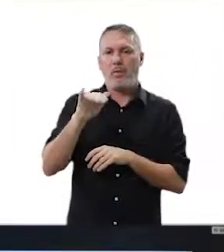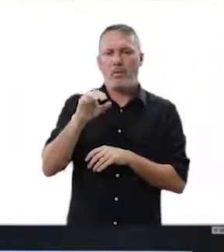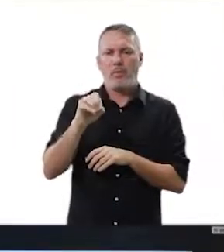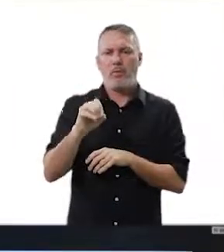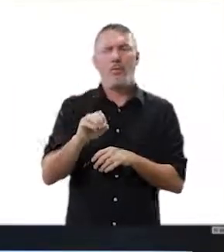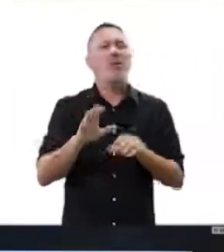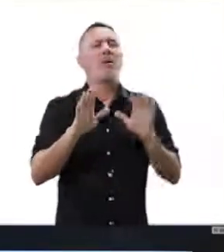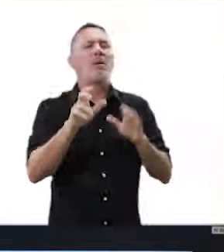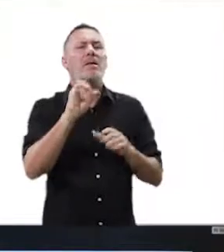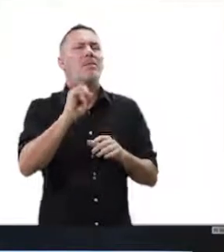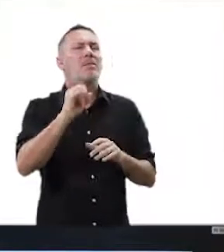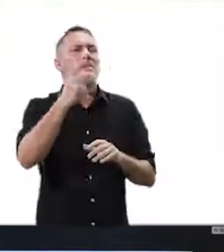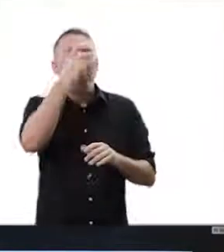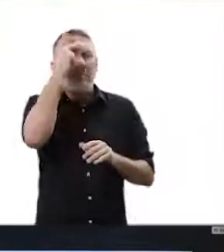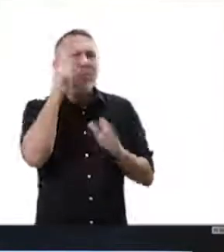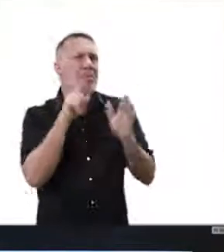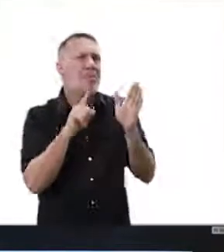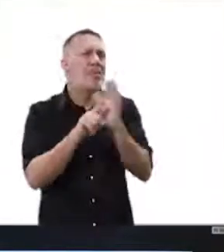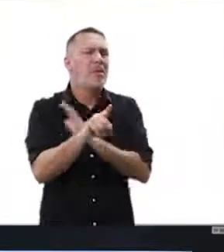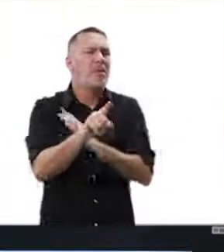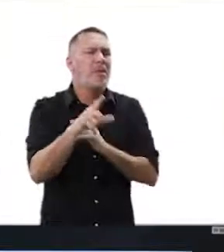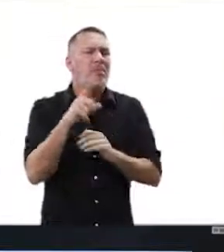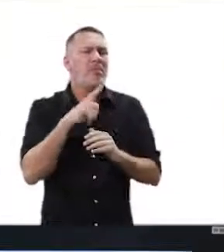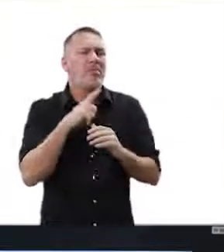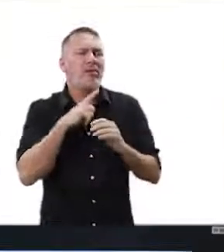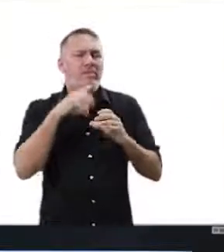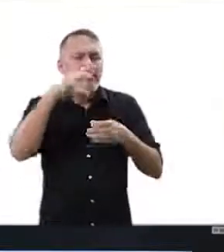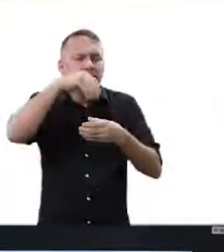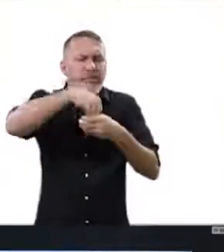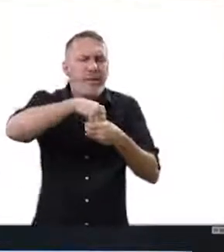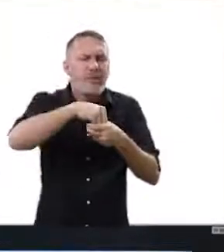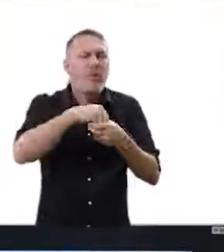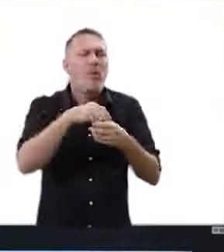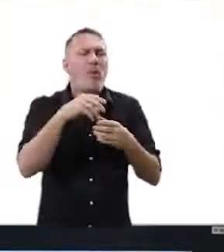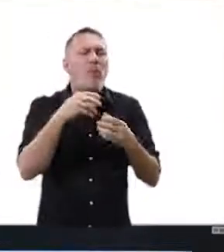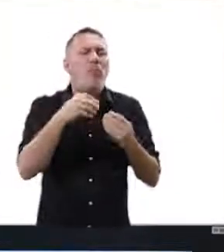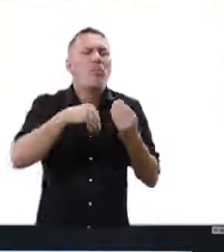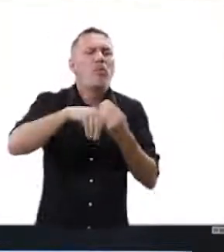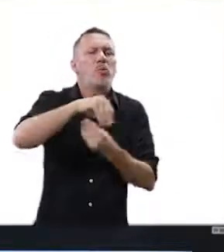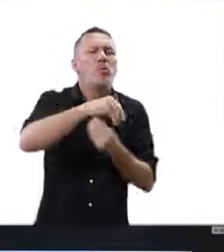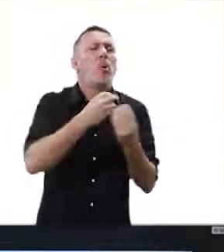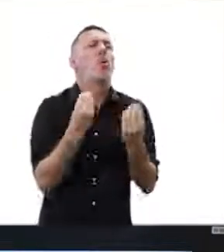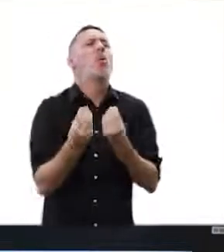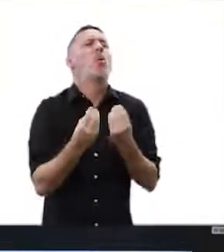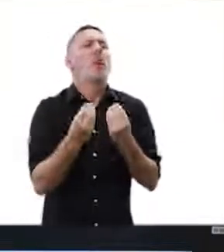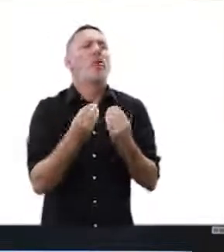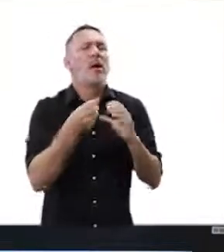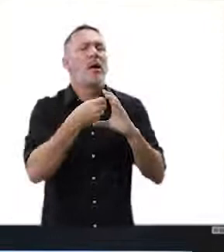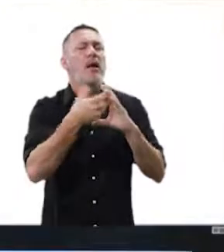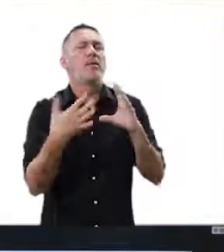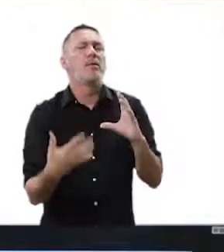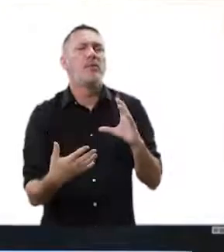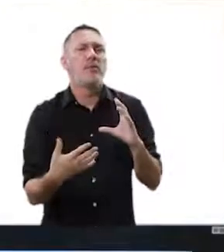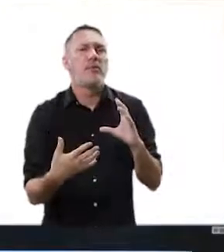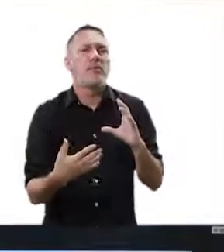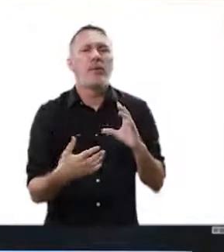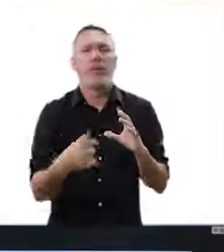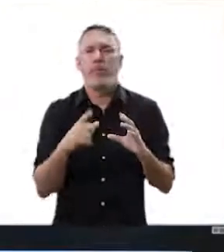ser constituída de lipídios e proteínas. Então, eu digo que ela é